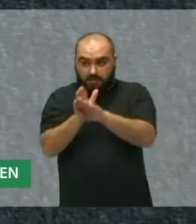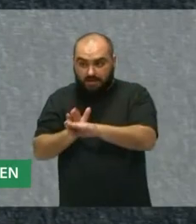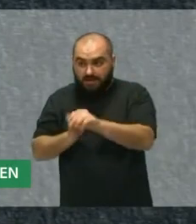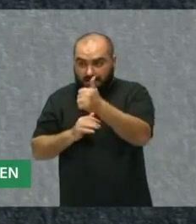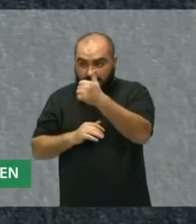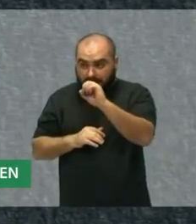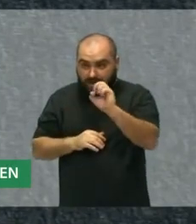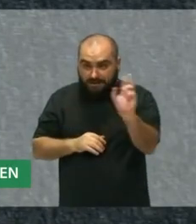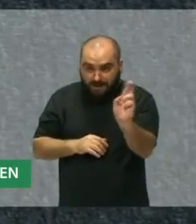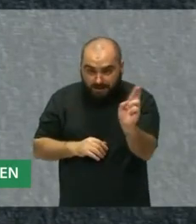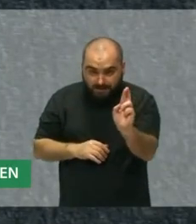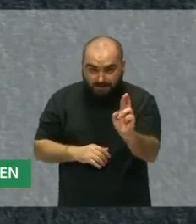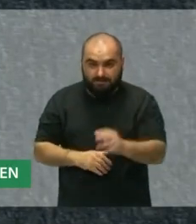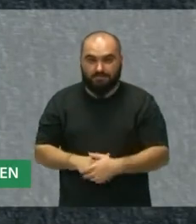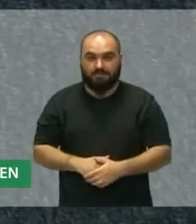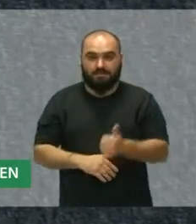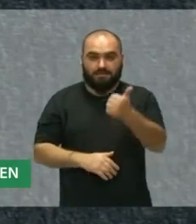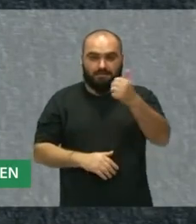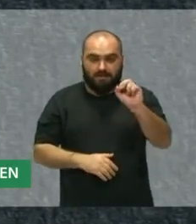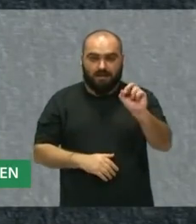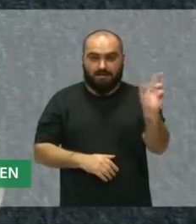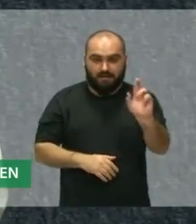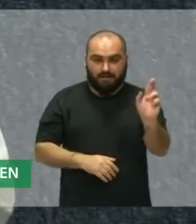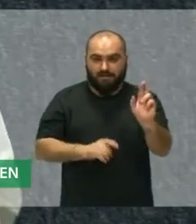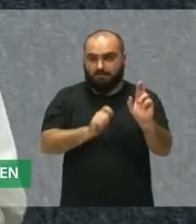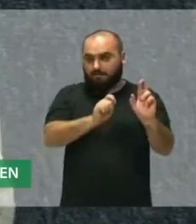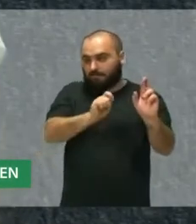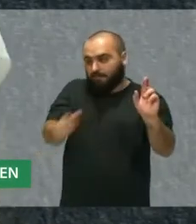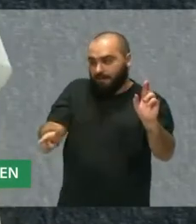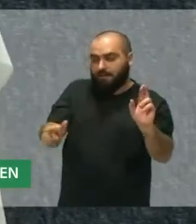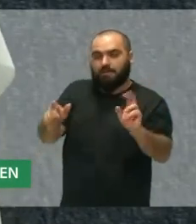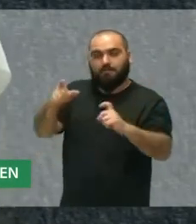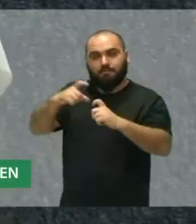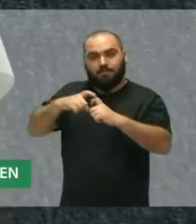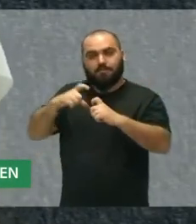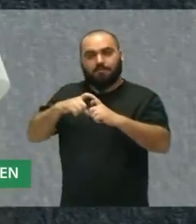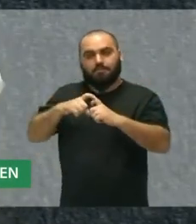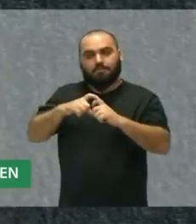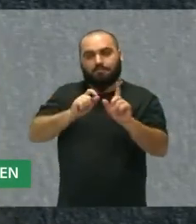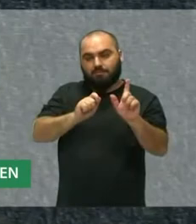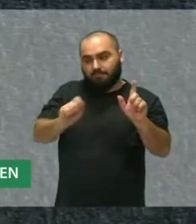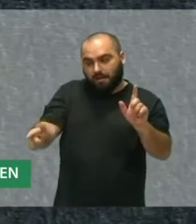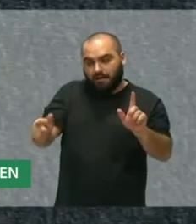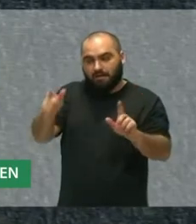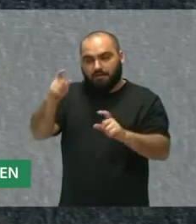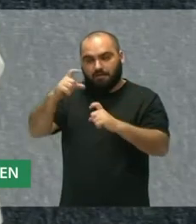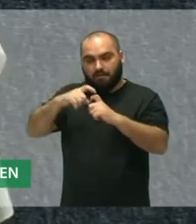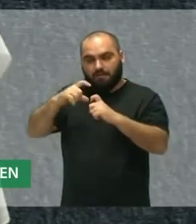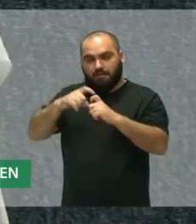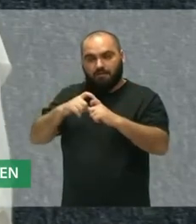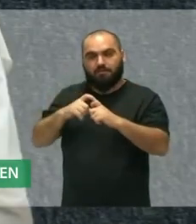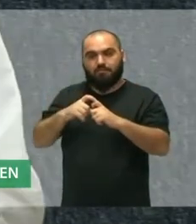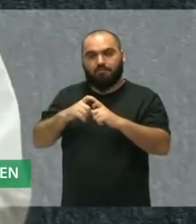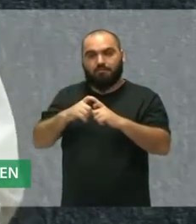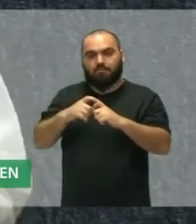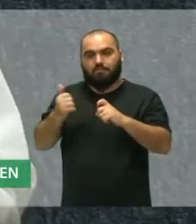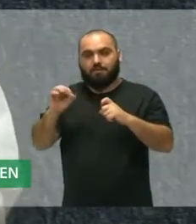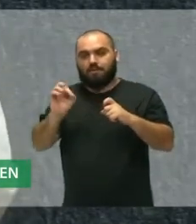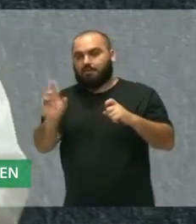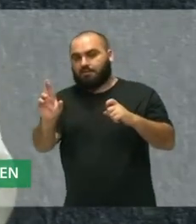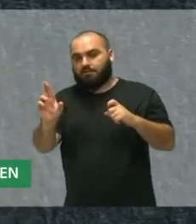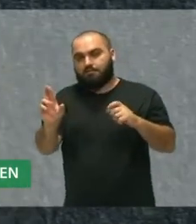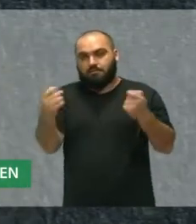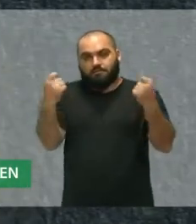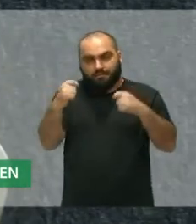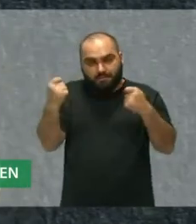R$10. R$10 para repassar para o médico, repassar para o médico a consulta. É claro que a gente precisa